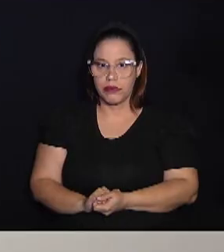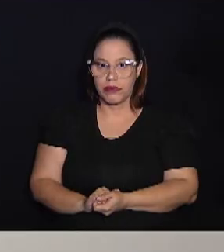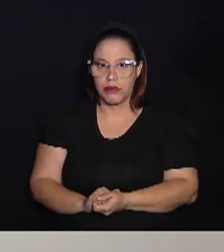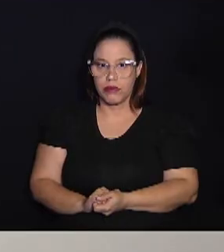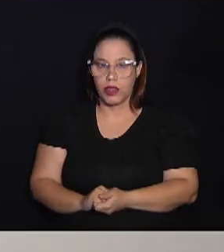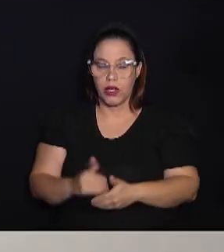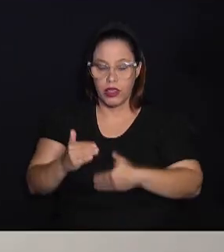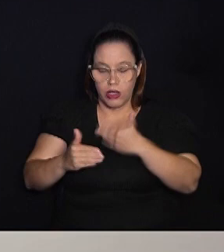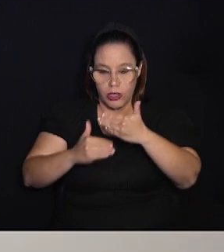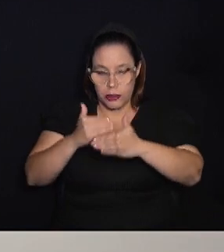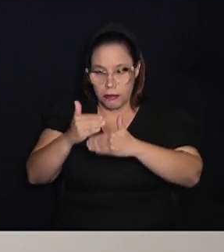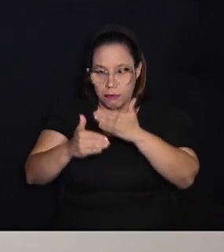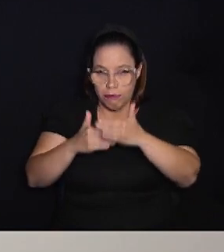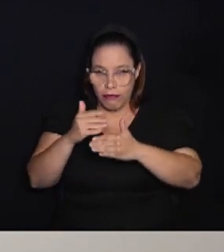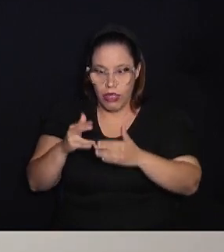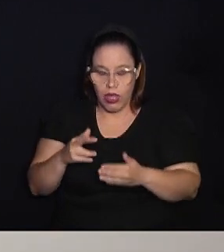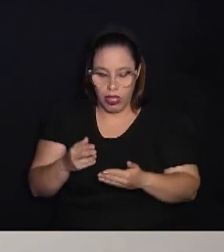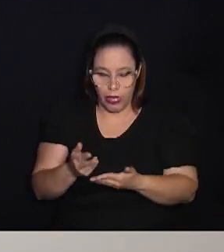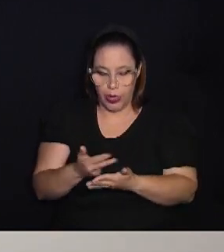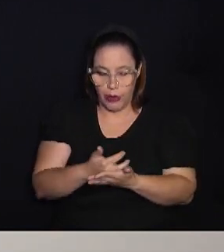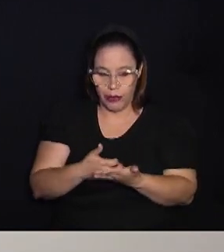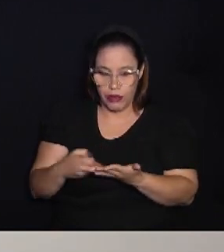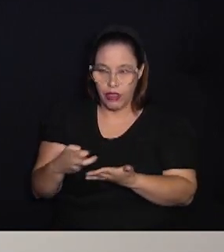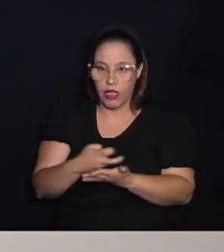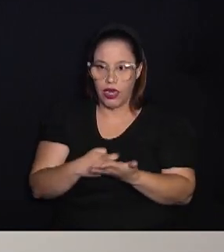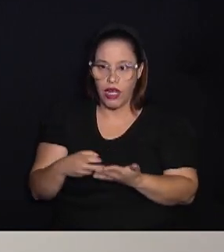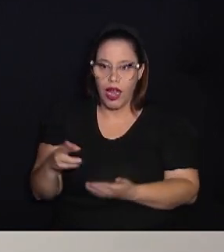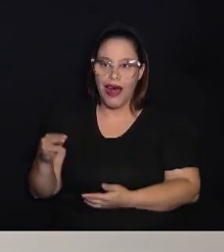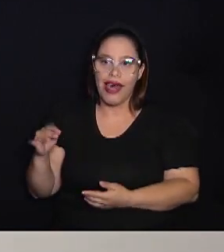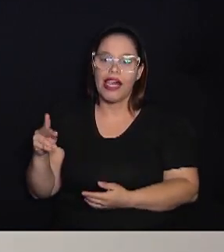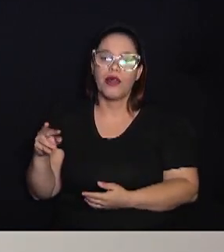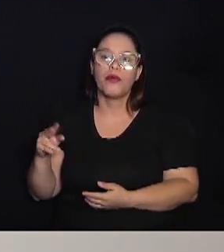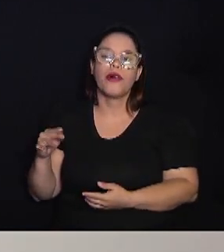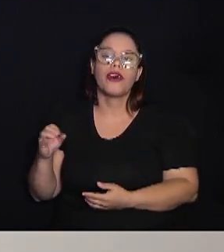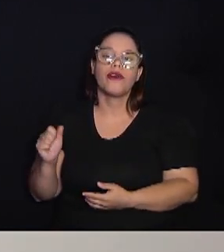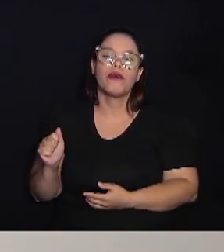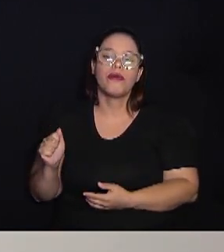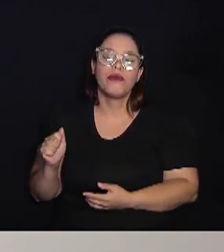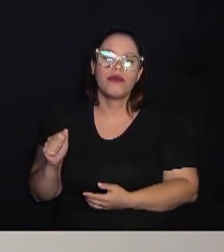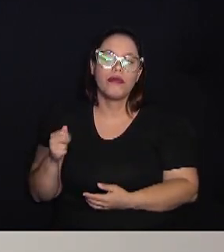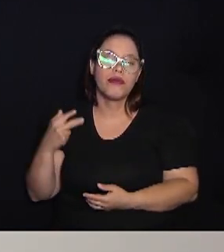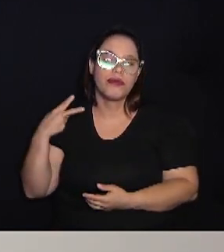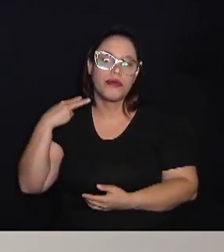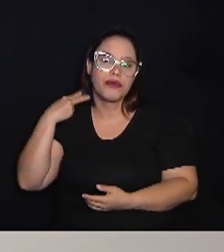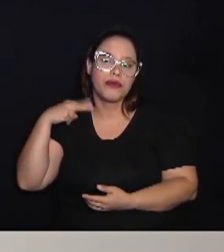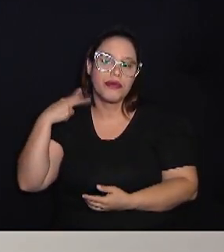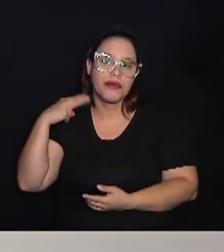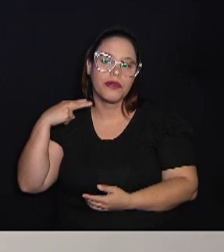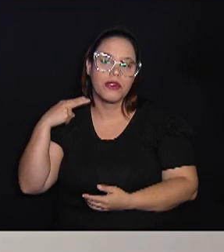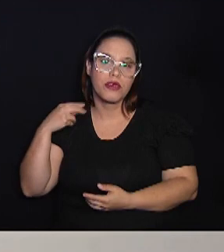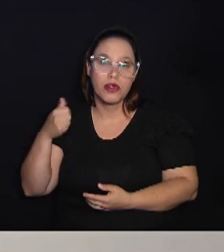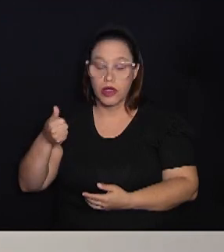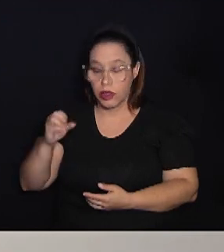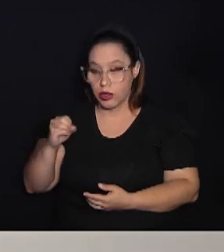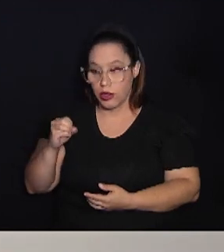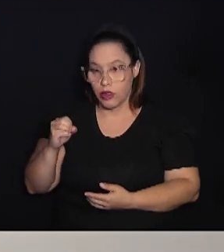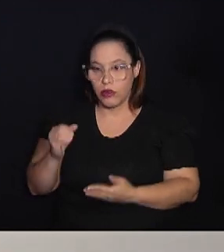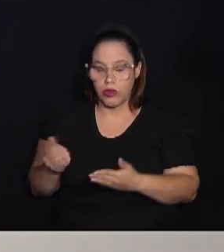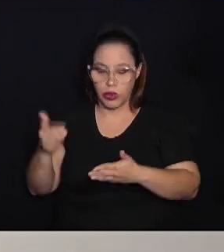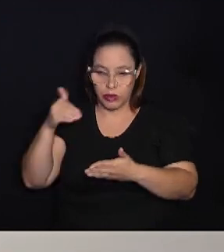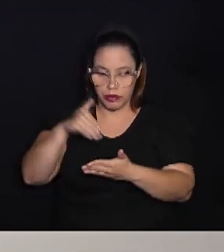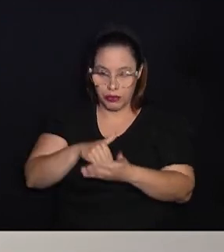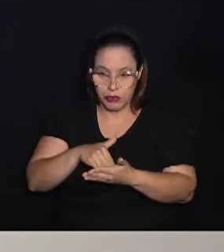Durante a tramitação da reforma tributária na Câmara dos Deputados no último dia 10, foram incluídas as